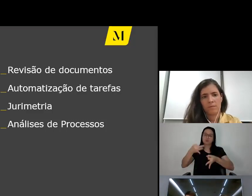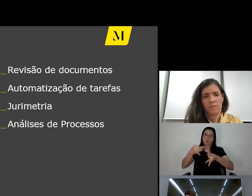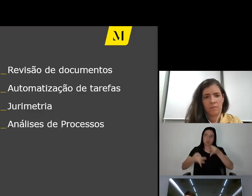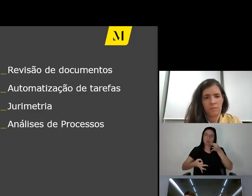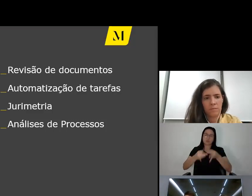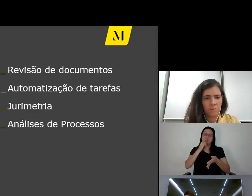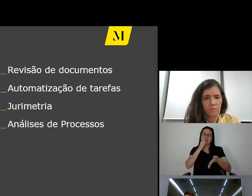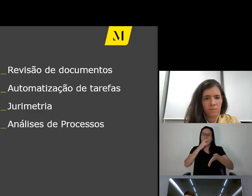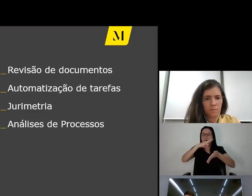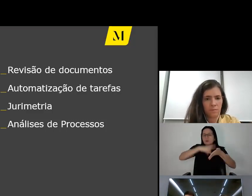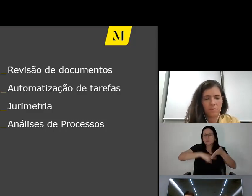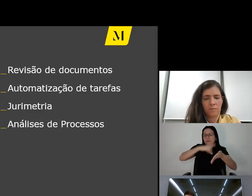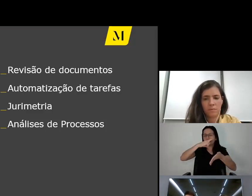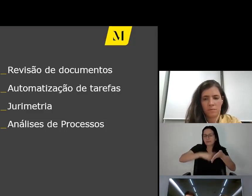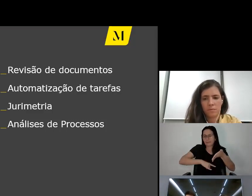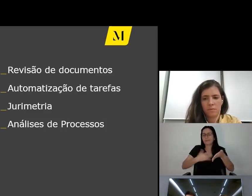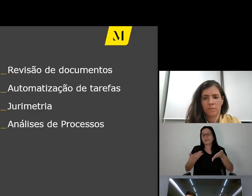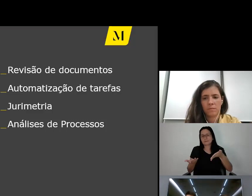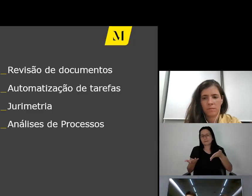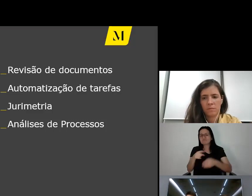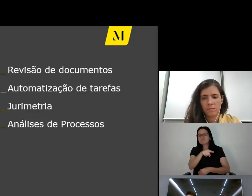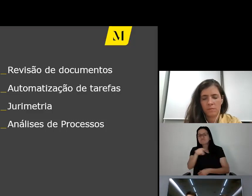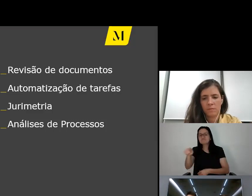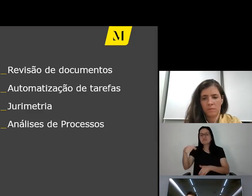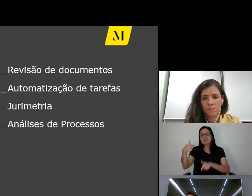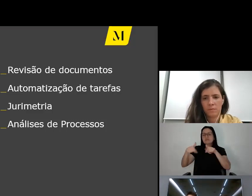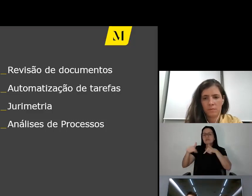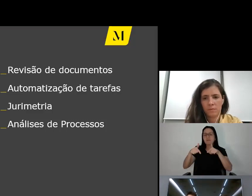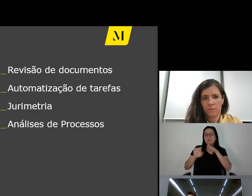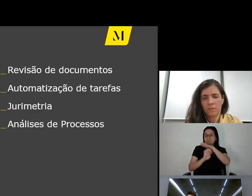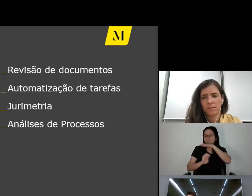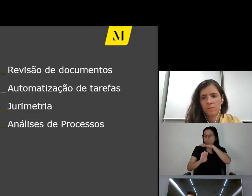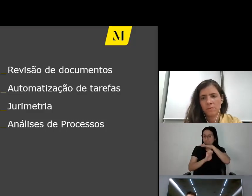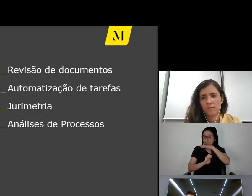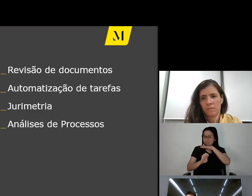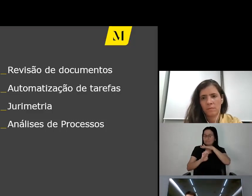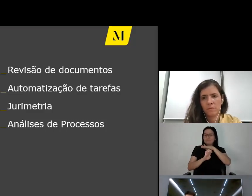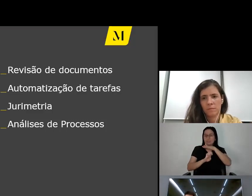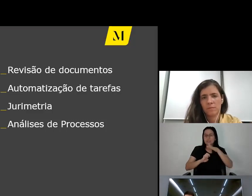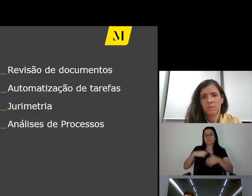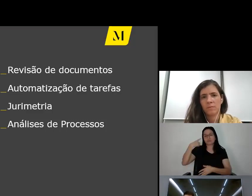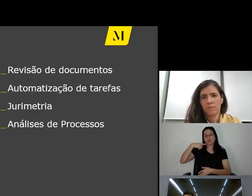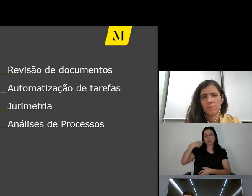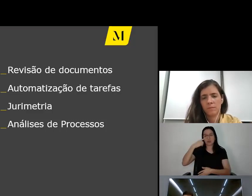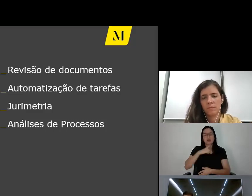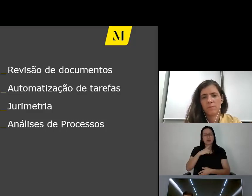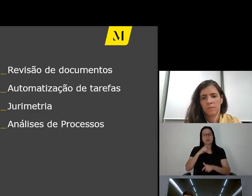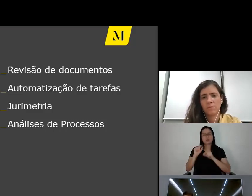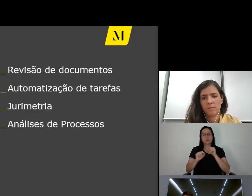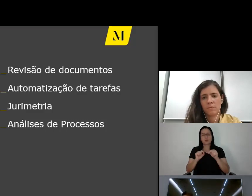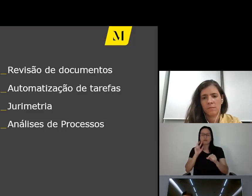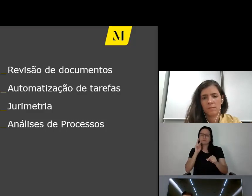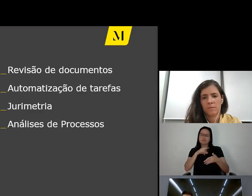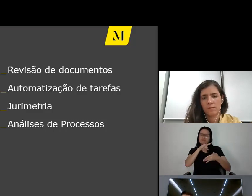documentos, e aí não sei quem aqui trabalha com advocacia empresarial, mas algo que a gente vê muito são as auditorias que a gente